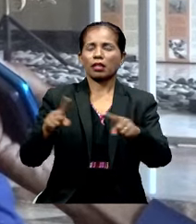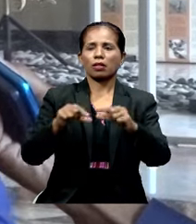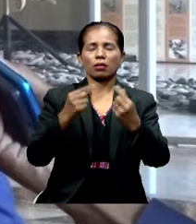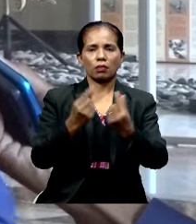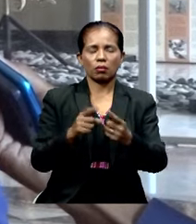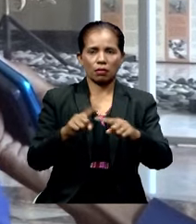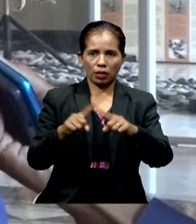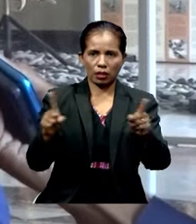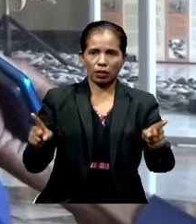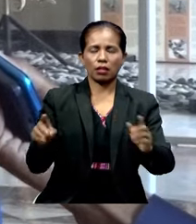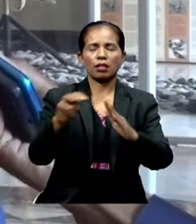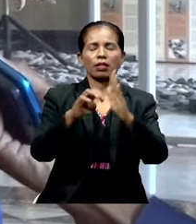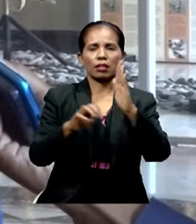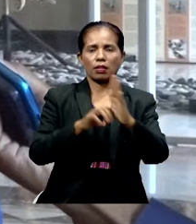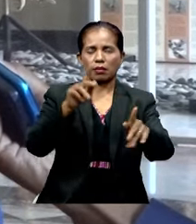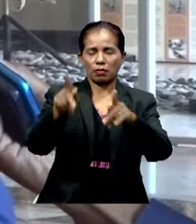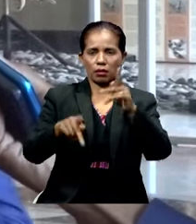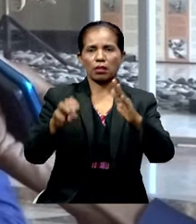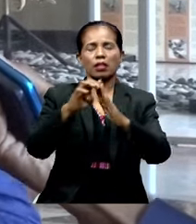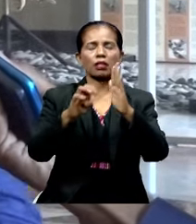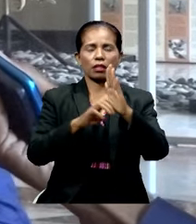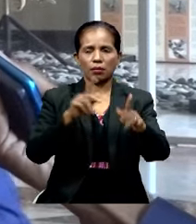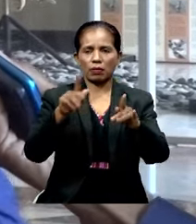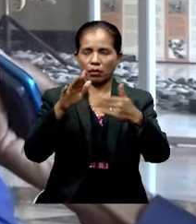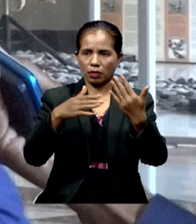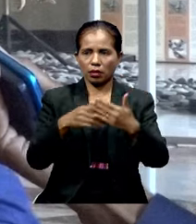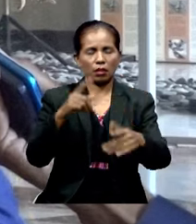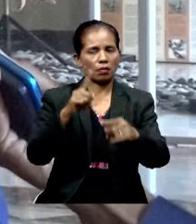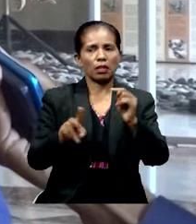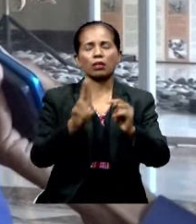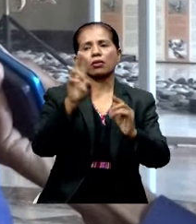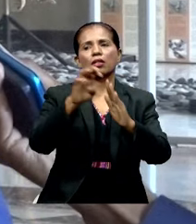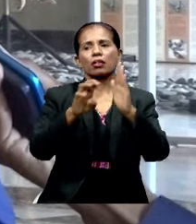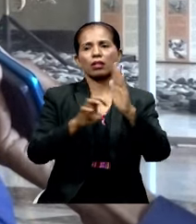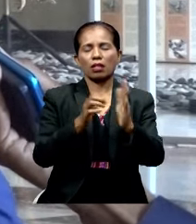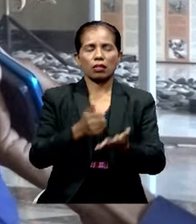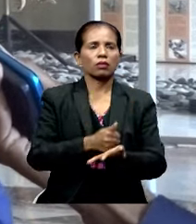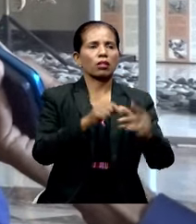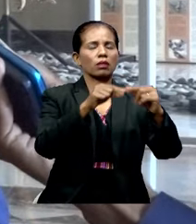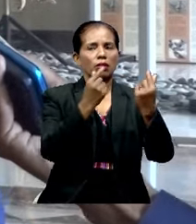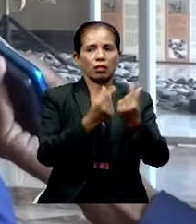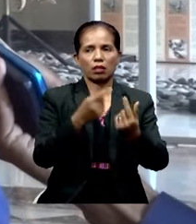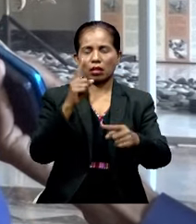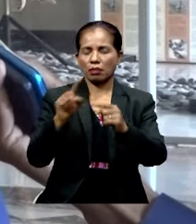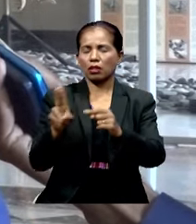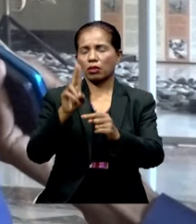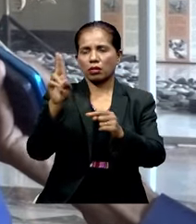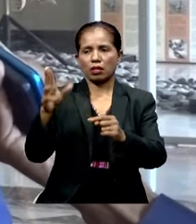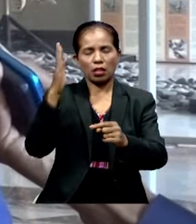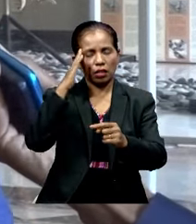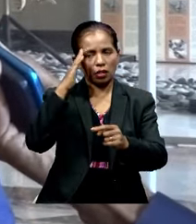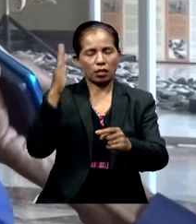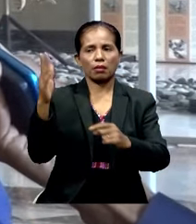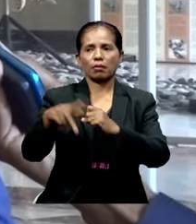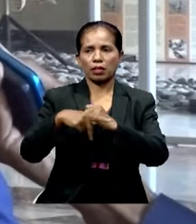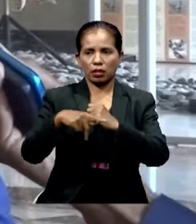Mas vê Estado para povo tomak, Estado para ematoma. La bele usa Estado para servir nem grupo. La bele usa Estado, reconhece nem partido